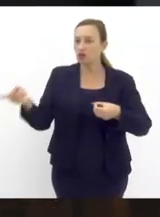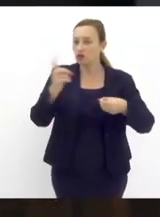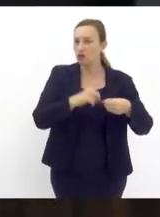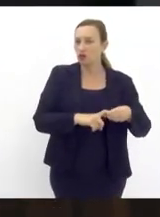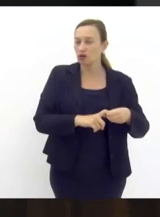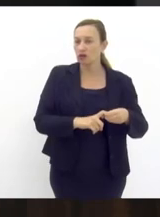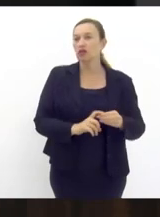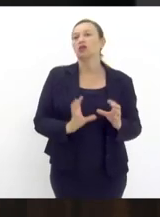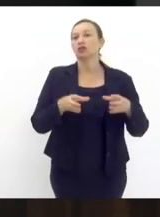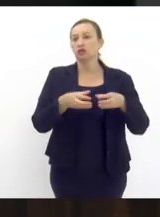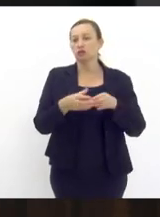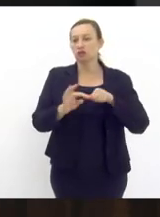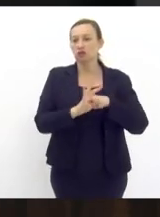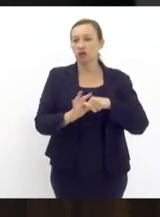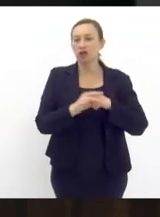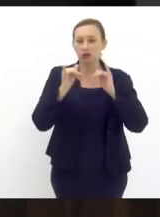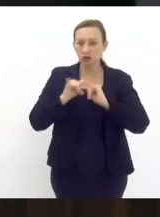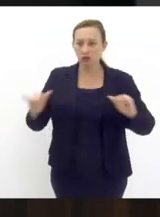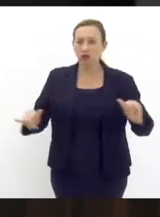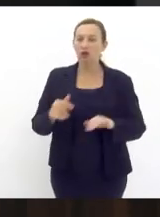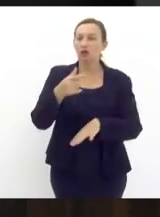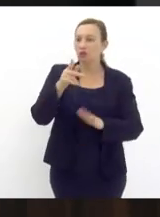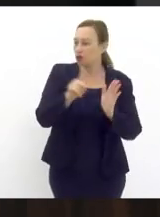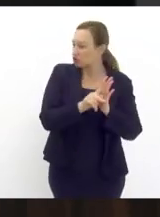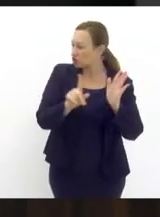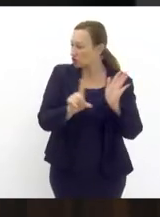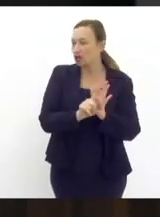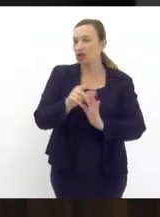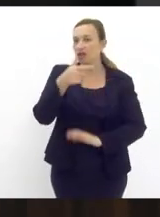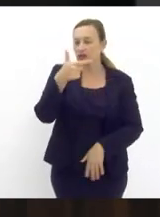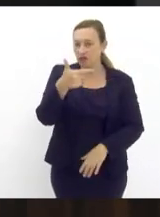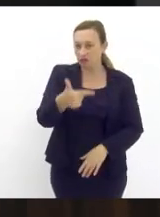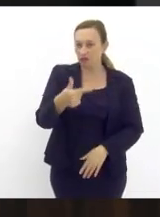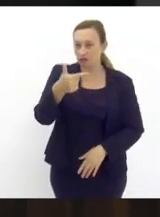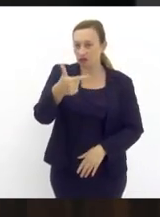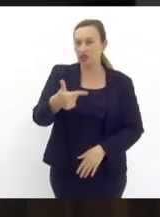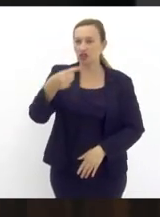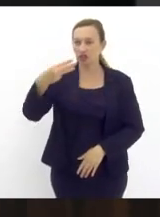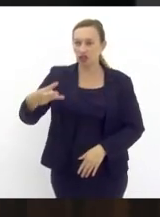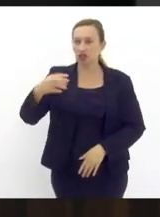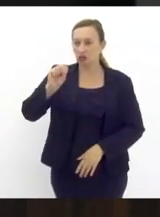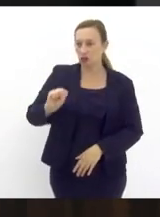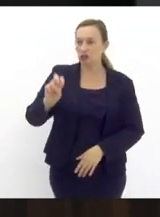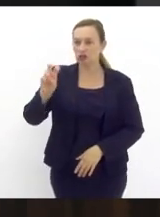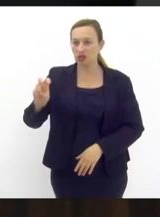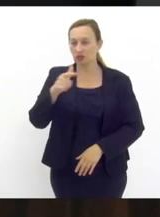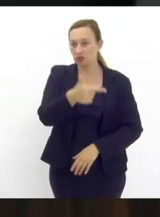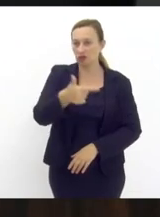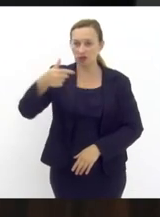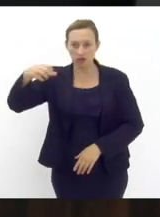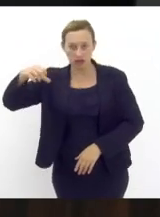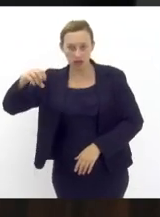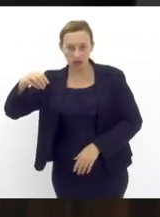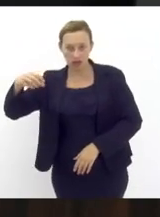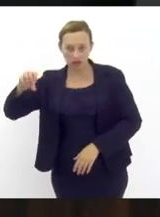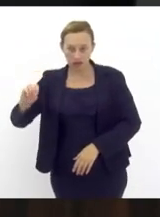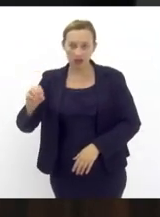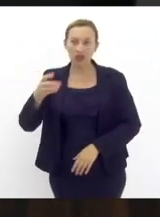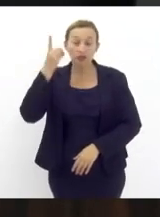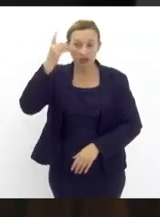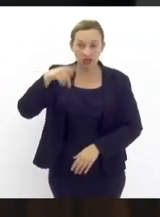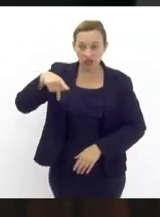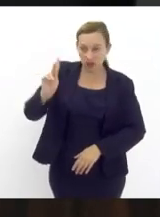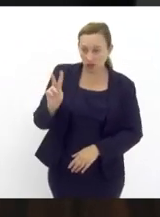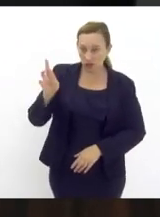às comissões anuncia o projeto de lei número 2385 de 2020 de autoria Deputado Alexandre Kinoplex